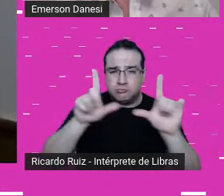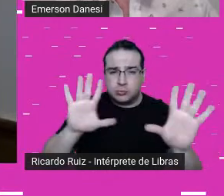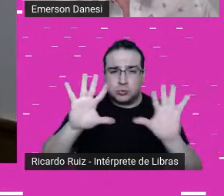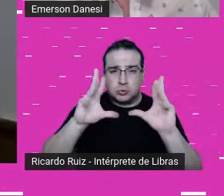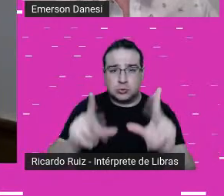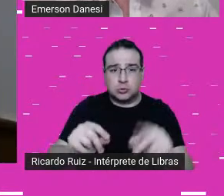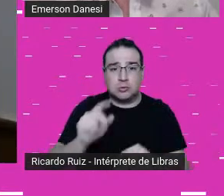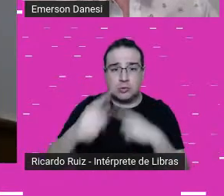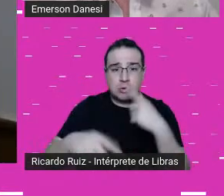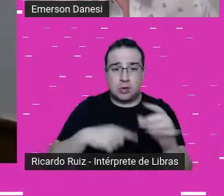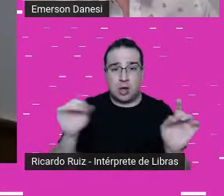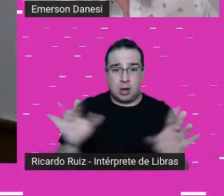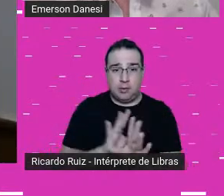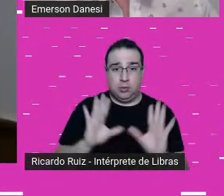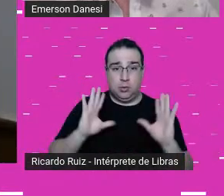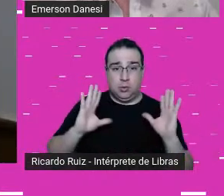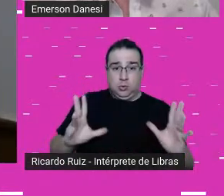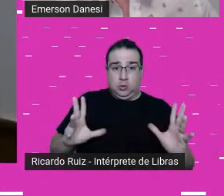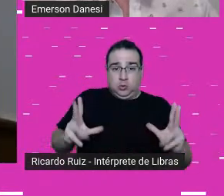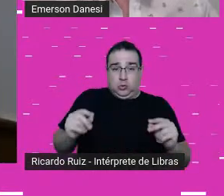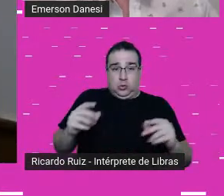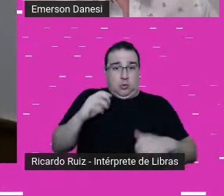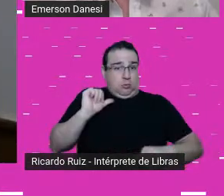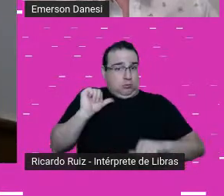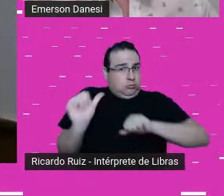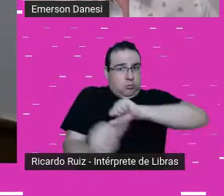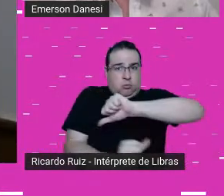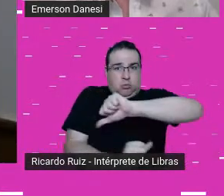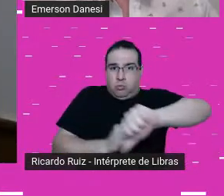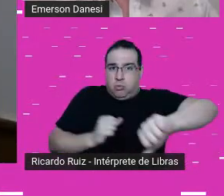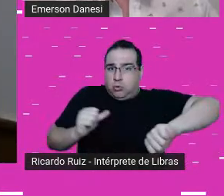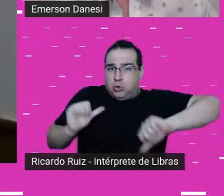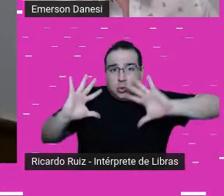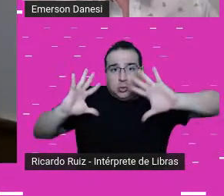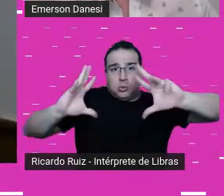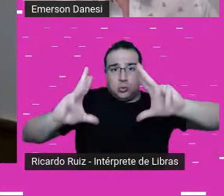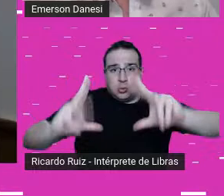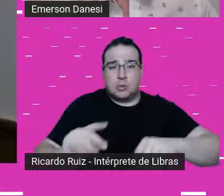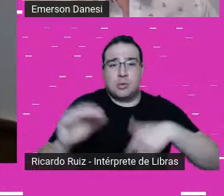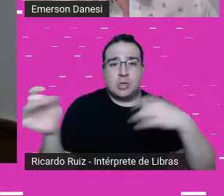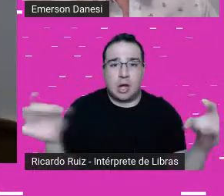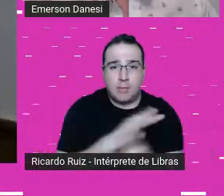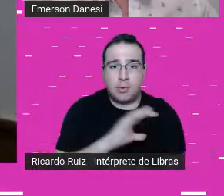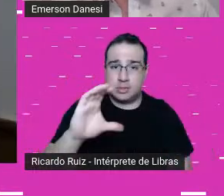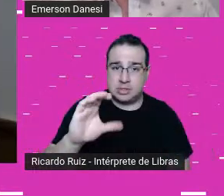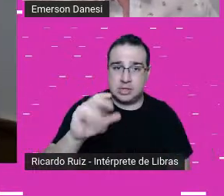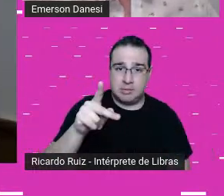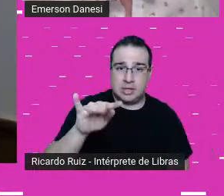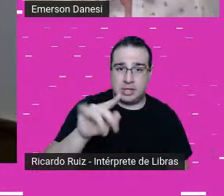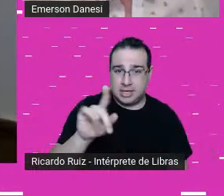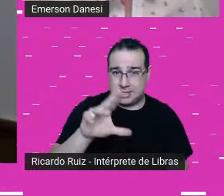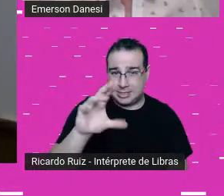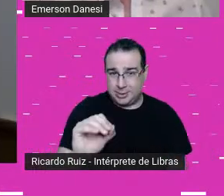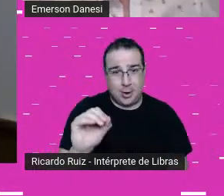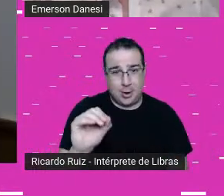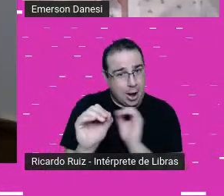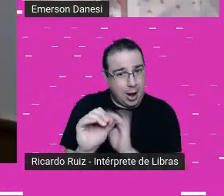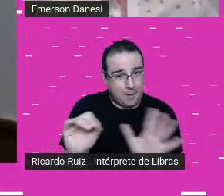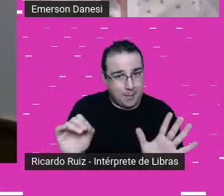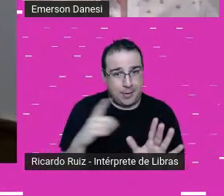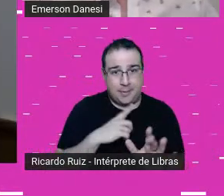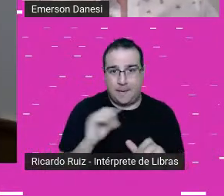e quando você vê, você sai completamente transformado daquilo. E aí, depois do CPTzinho, eu passei